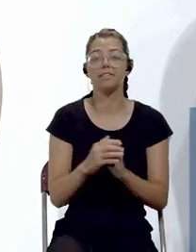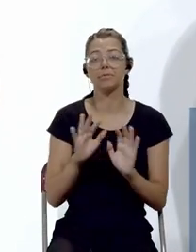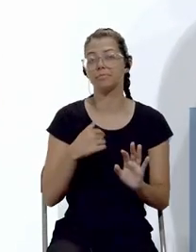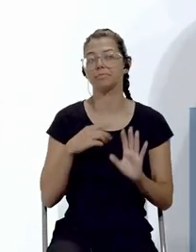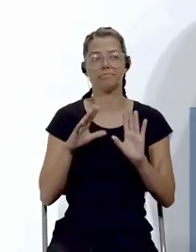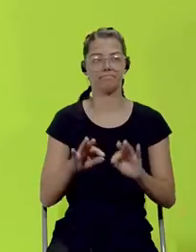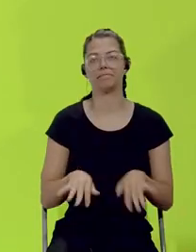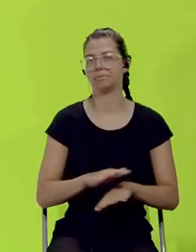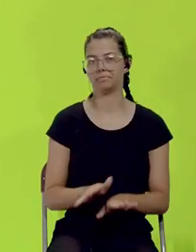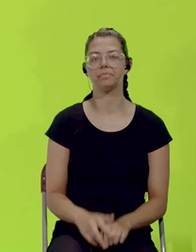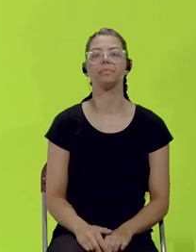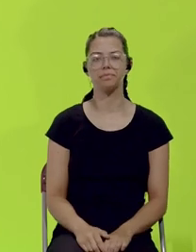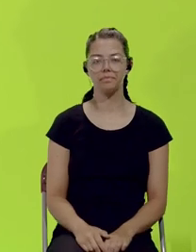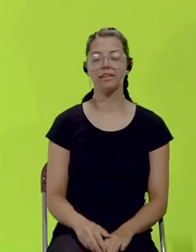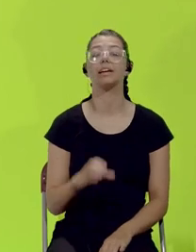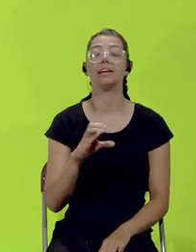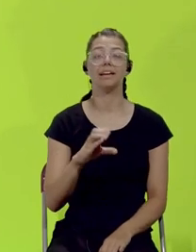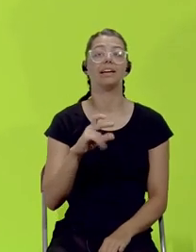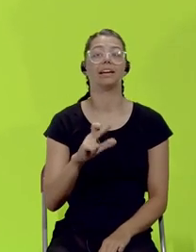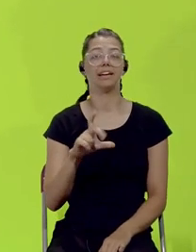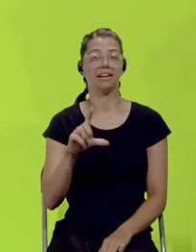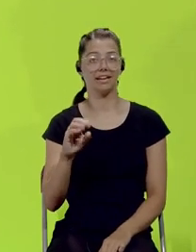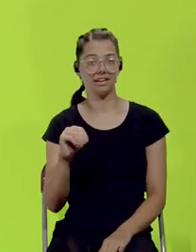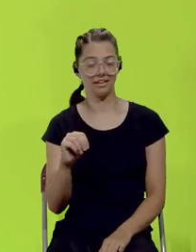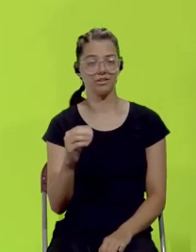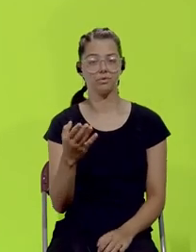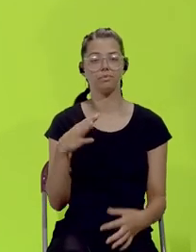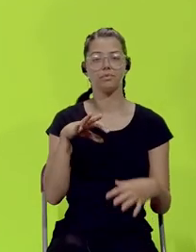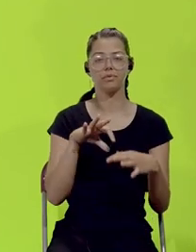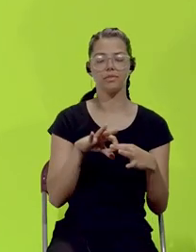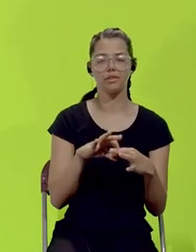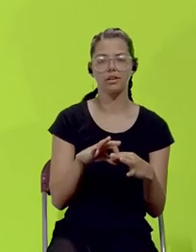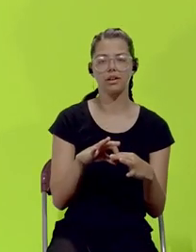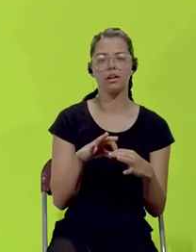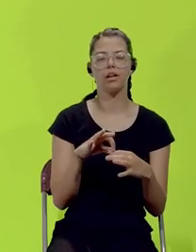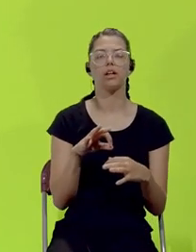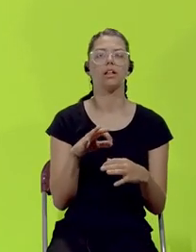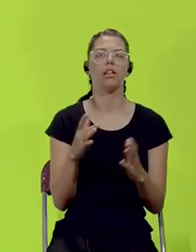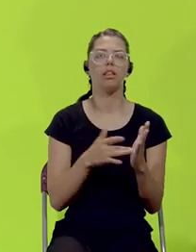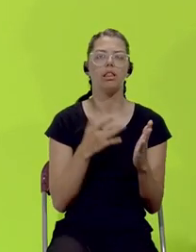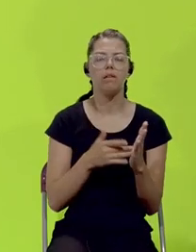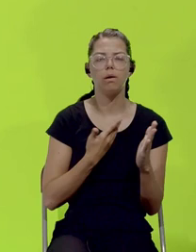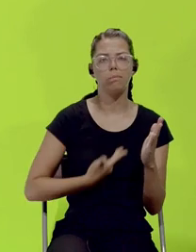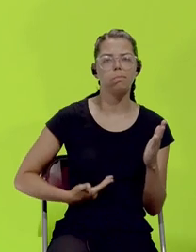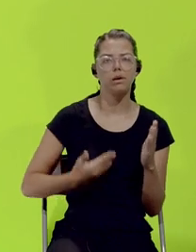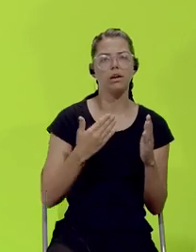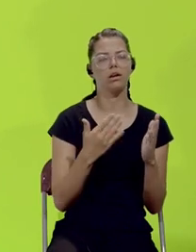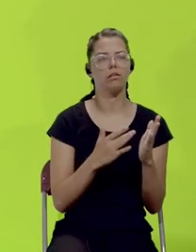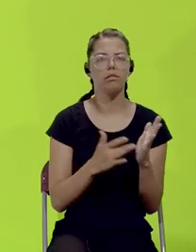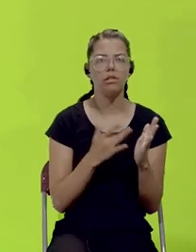da mesa. Carlos, sobre os alfarrabistas, sobre o livro usado,